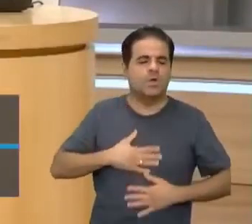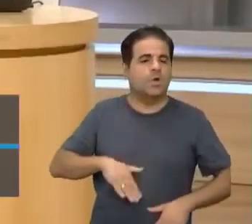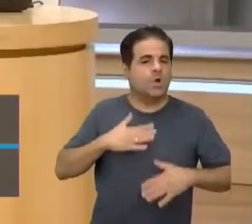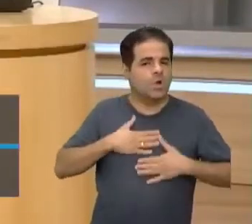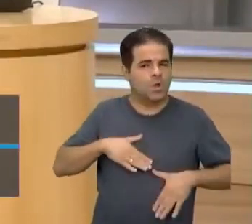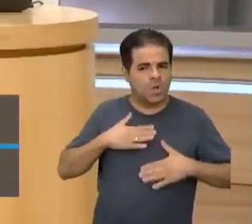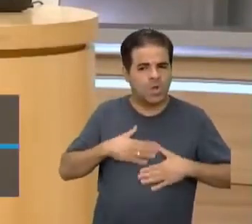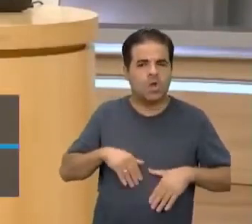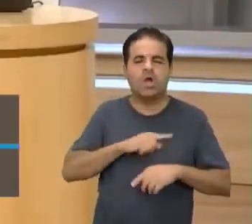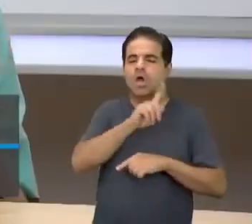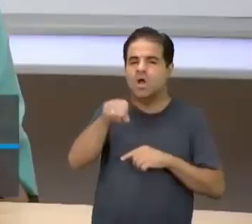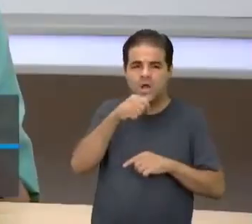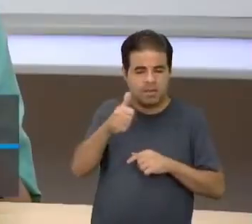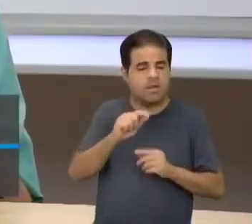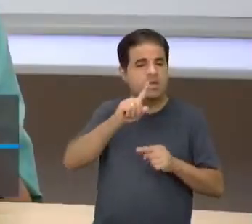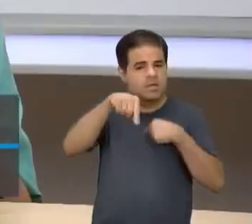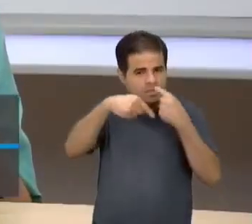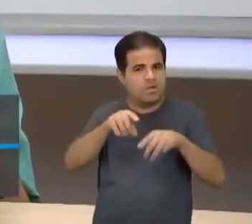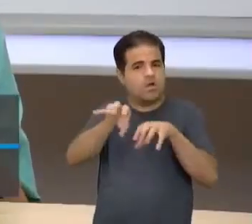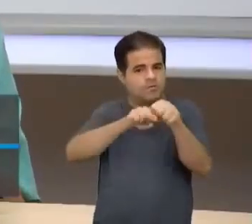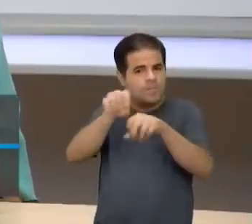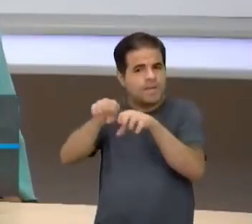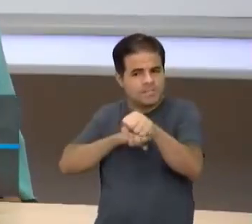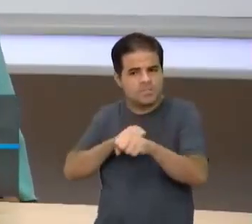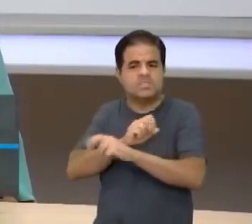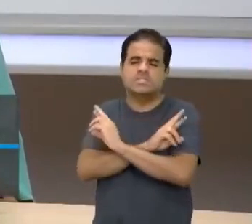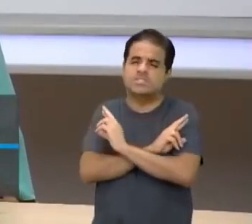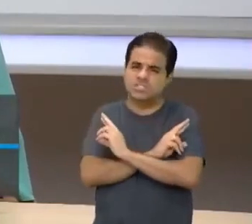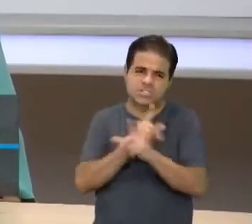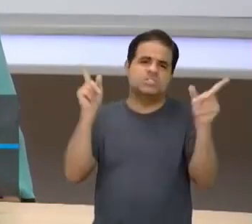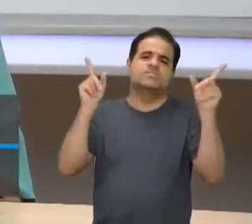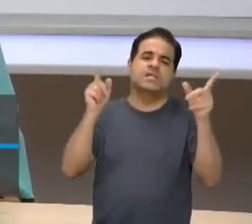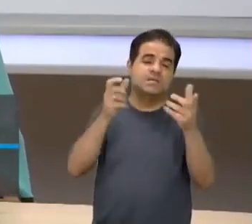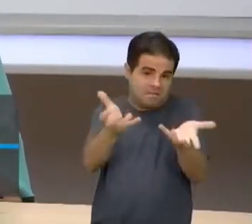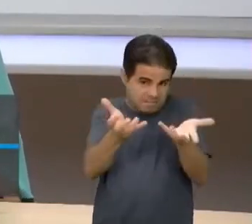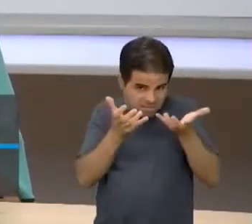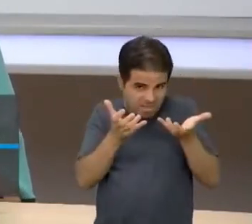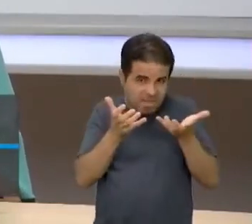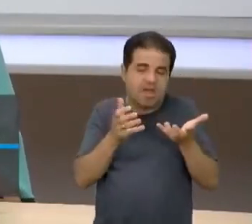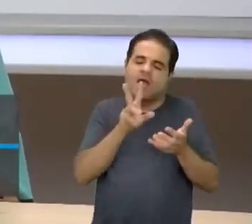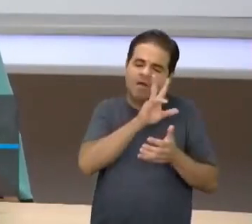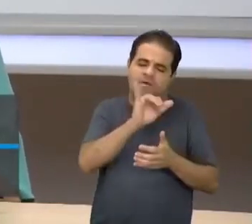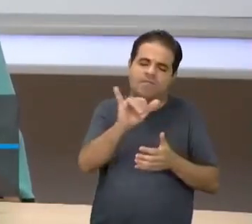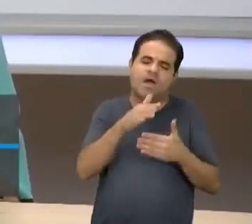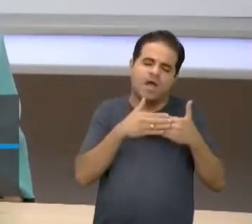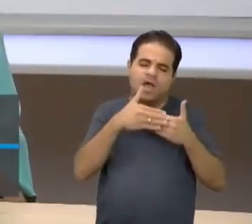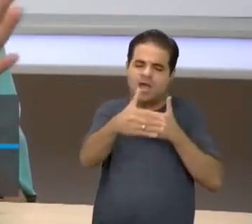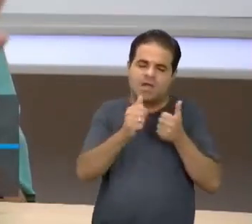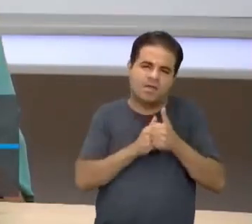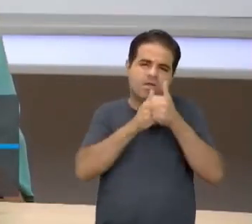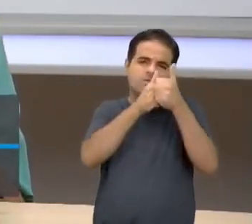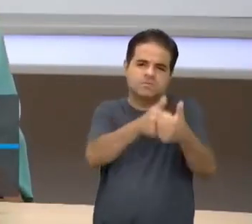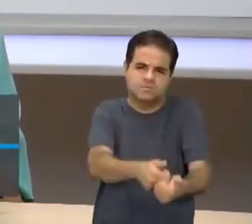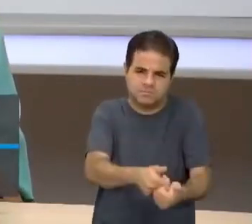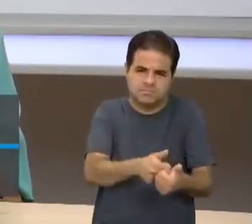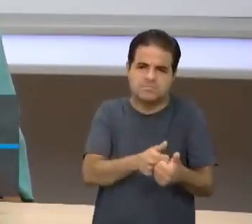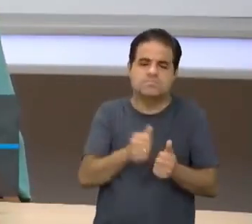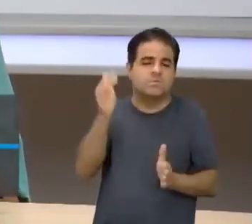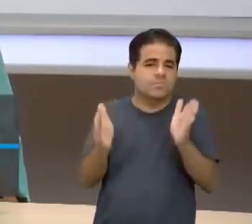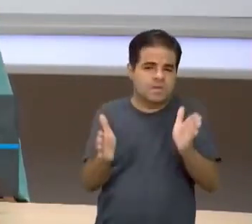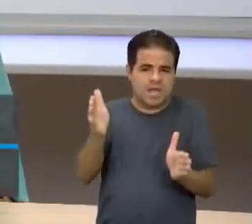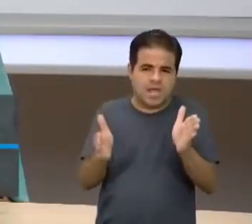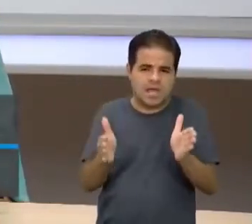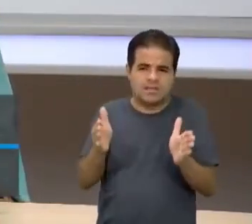eles podem fazer, mas a gente vai fazer em turmações diferentes. Mas então, quem quiser, vai fazendo agora, porque o prazo